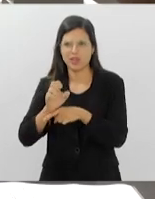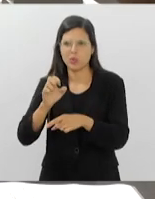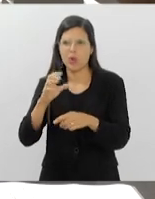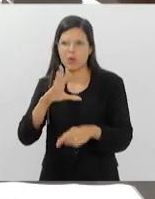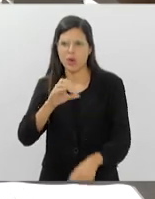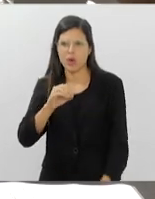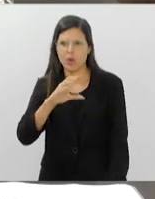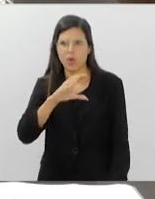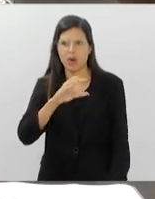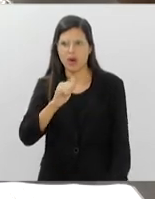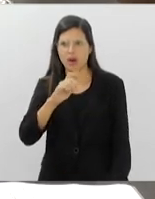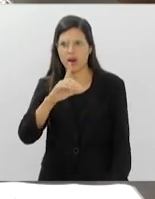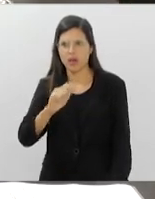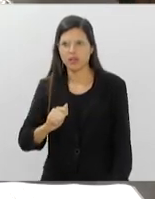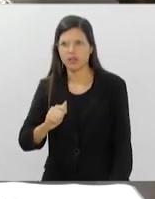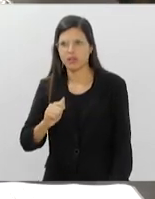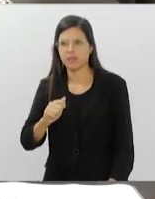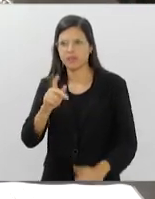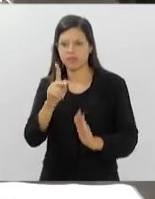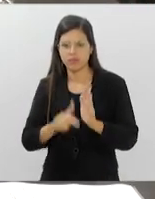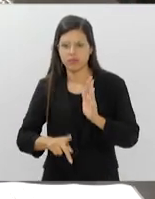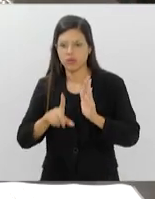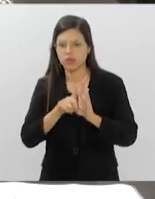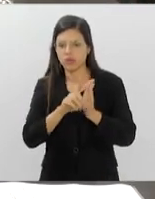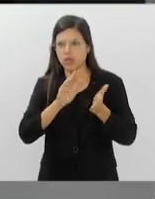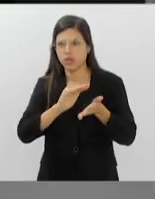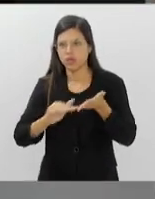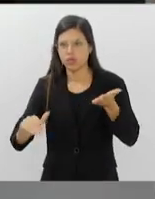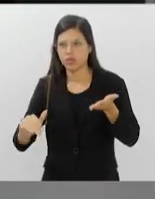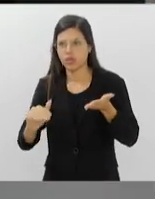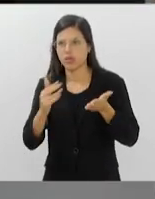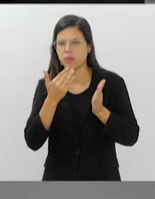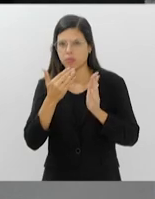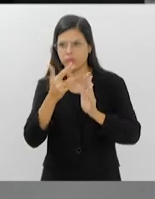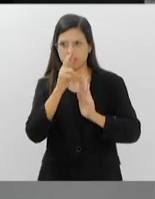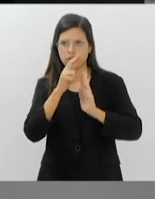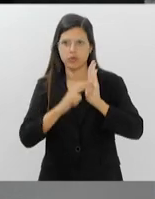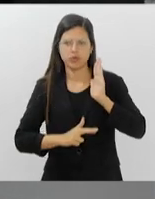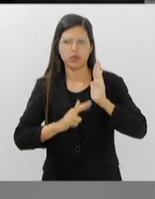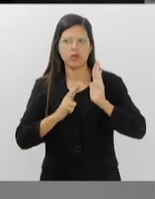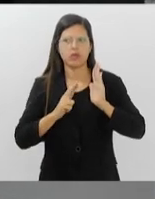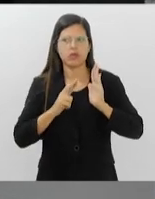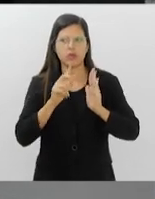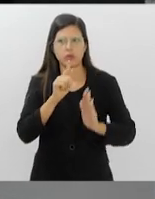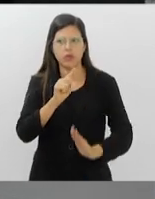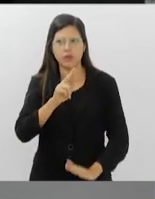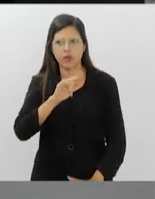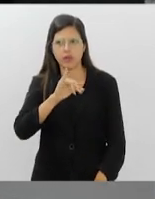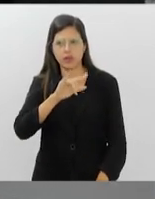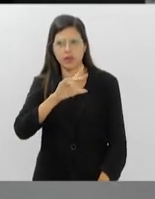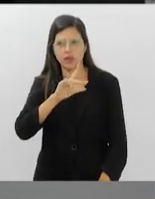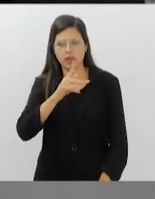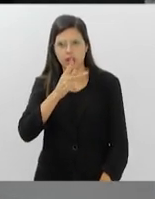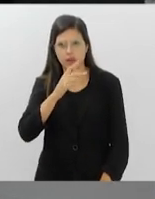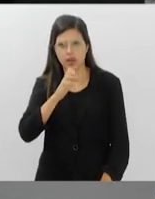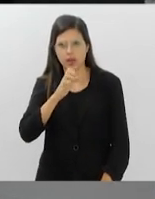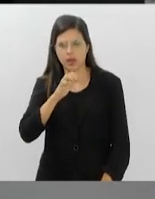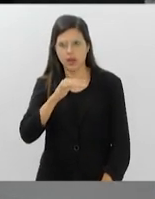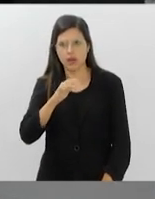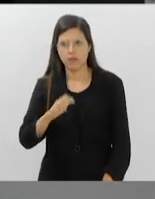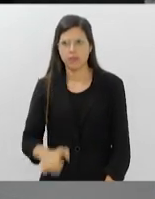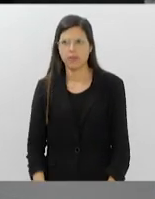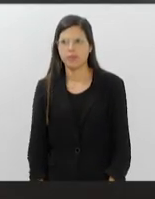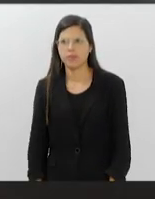O Fernando está me avisando aqui que o projeto foi retirado a pedido do relator Guilherme de Laroli, então 9 da pauta retirado. Mas teve